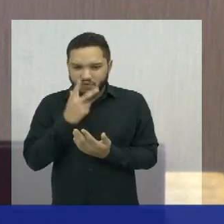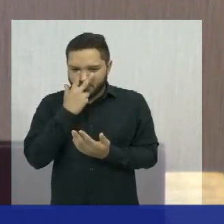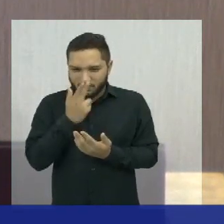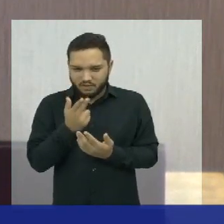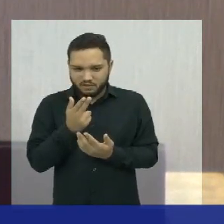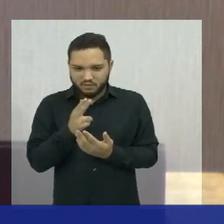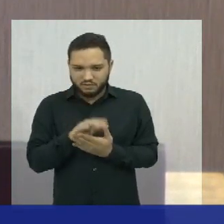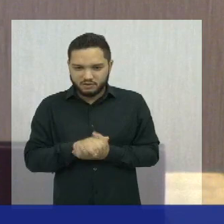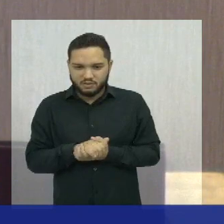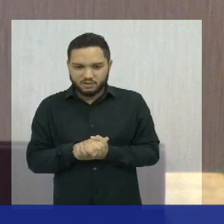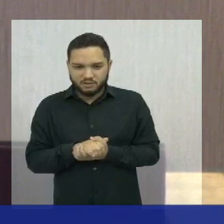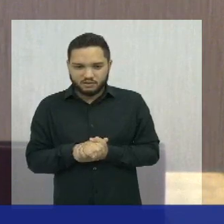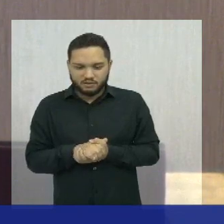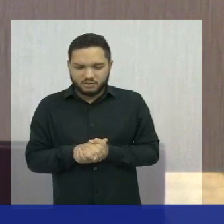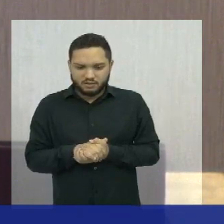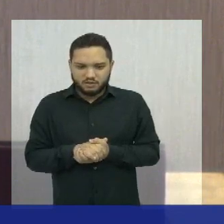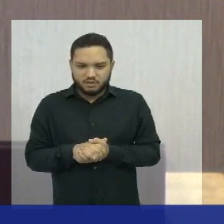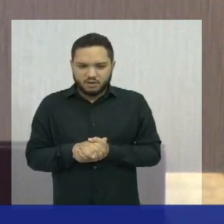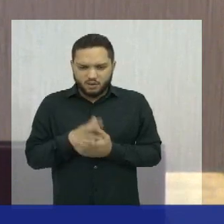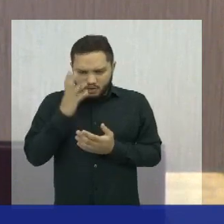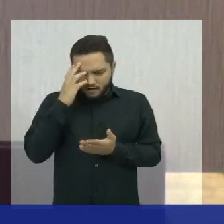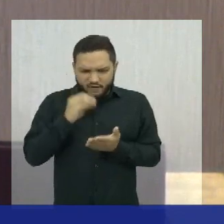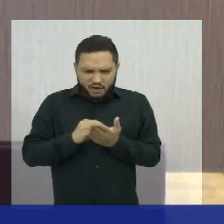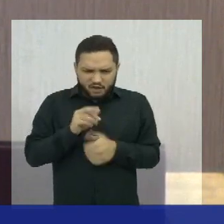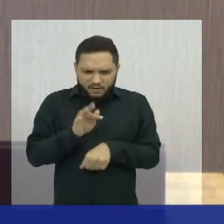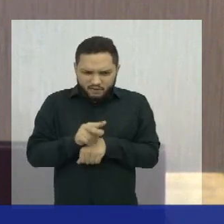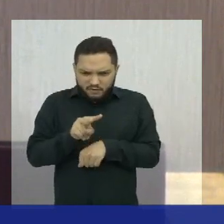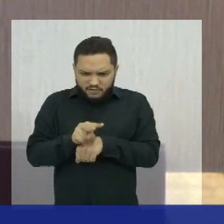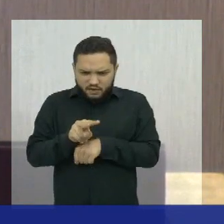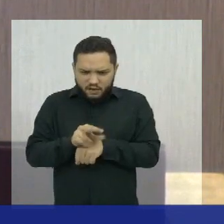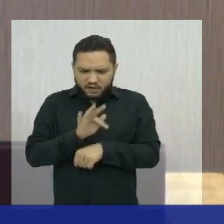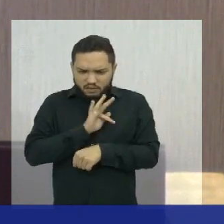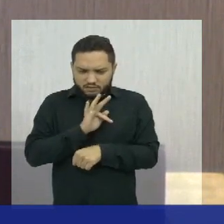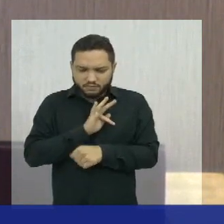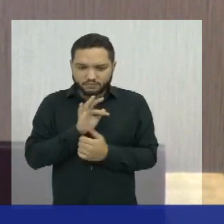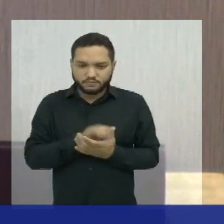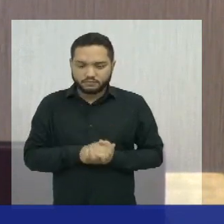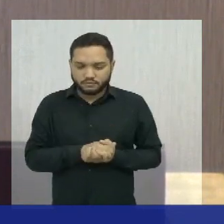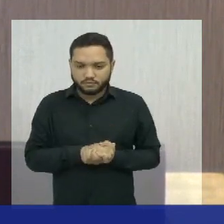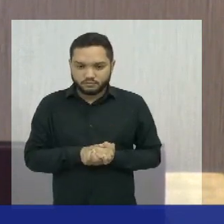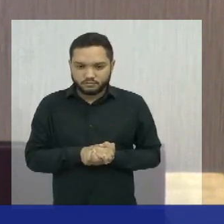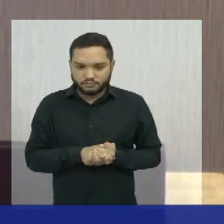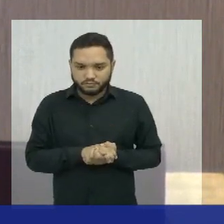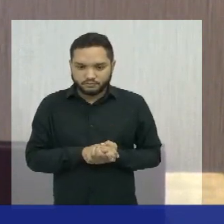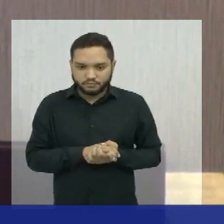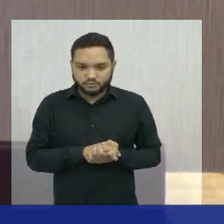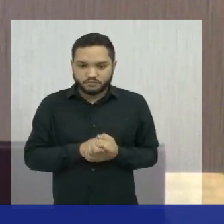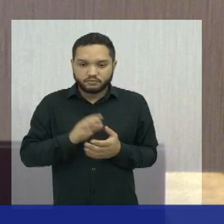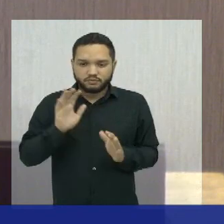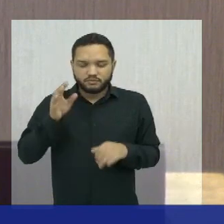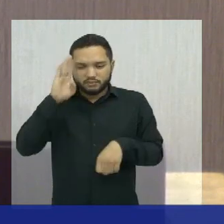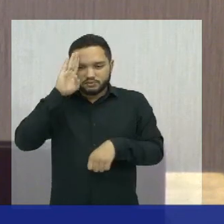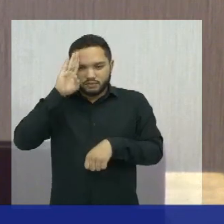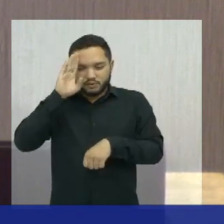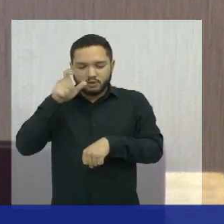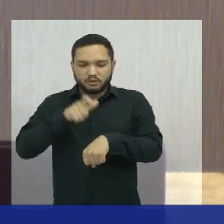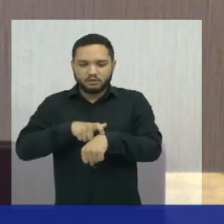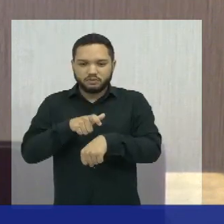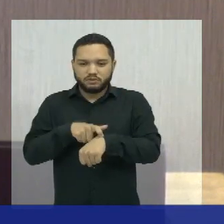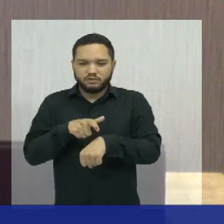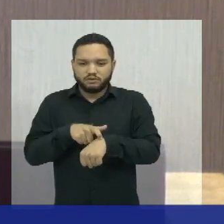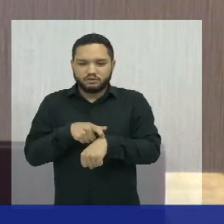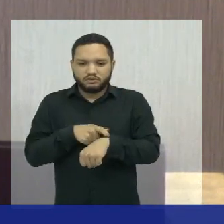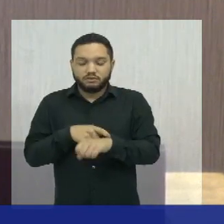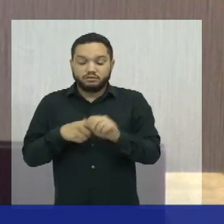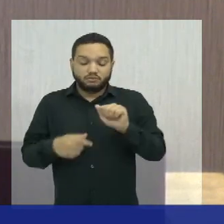que faltará fiscalização, pelo contrário. Se eu já tirei a atividade, que é o principal momento, como já foi dito anteriormente,